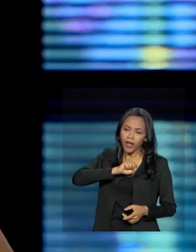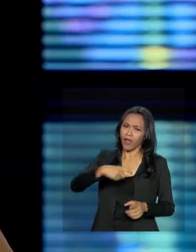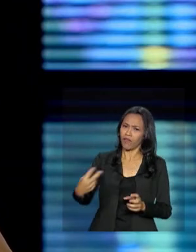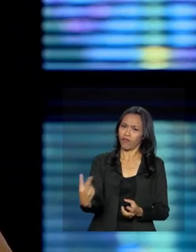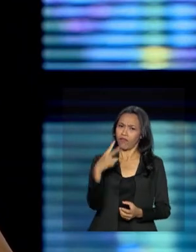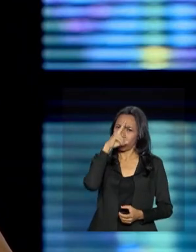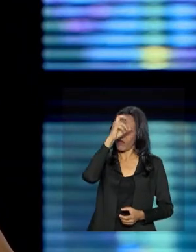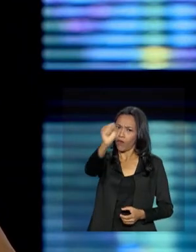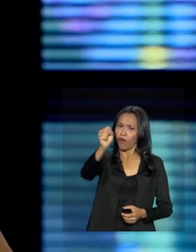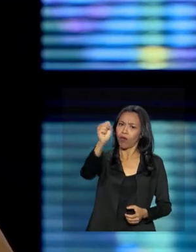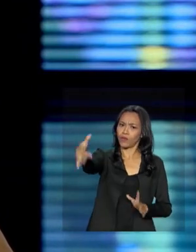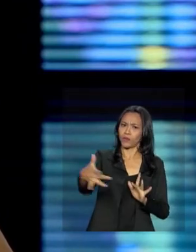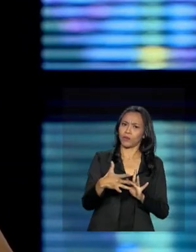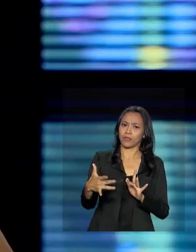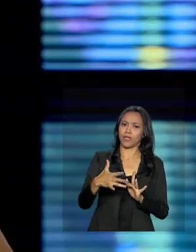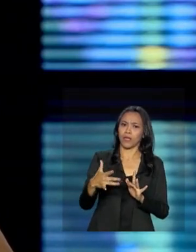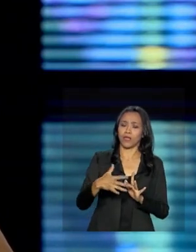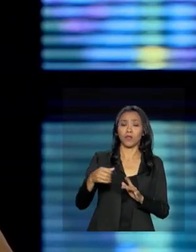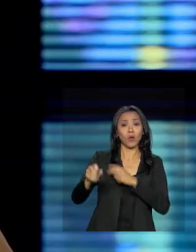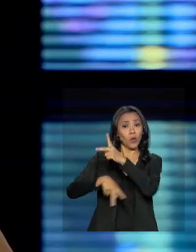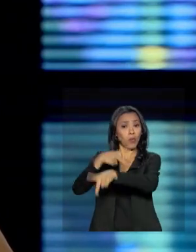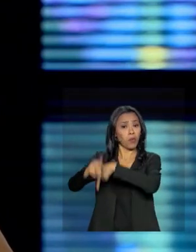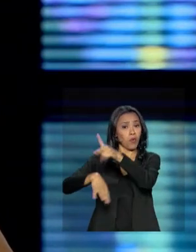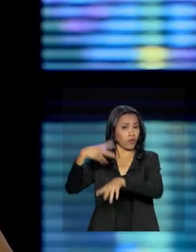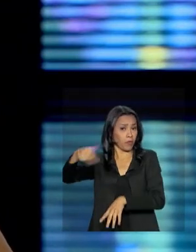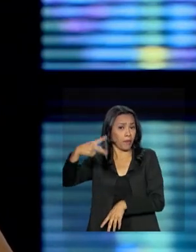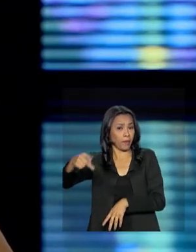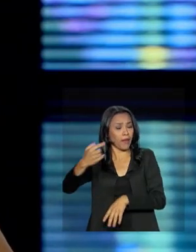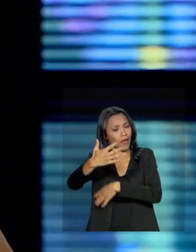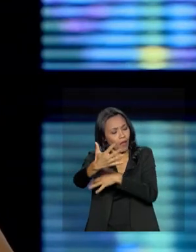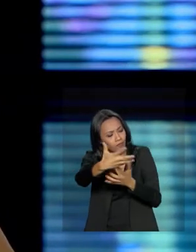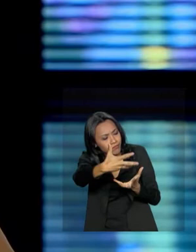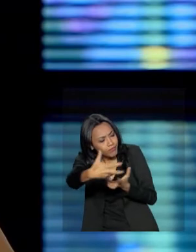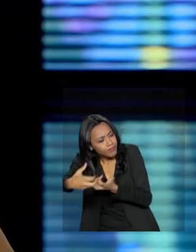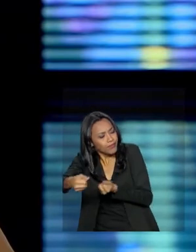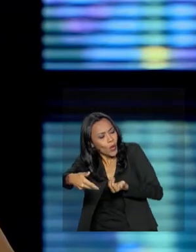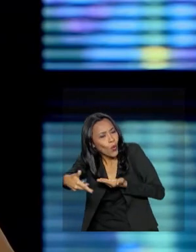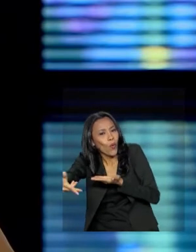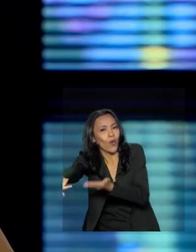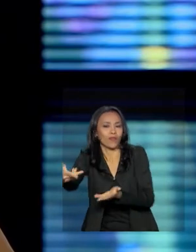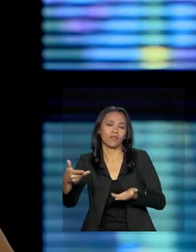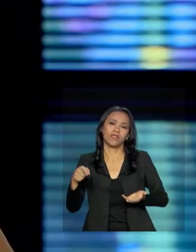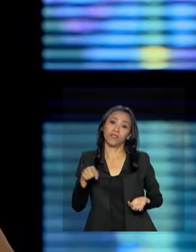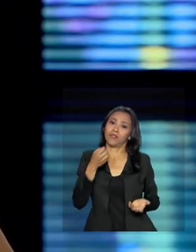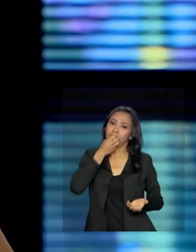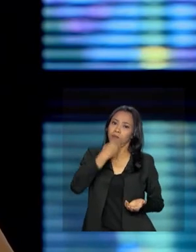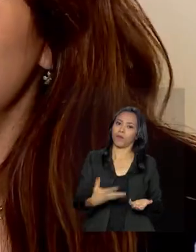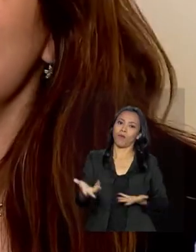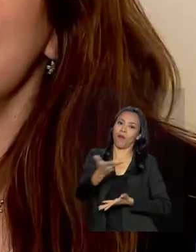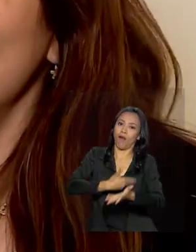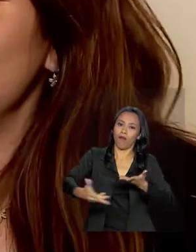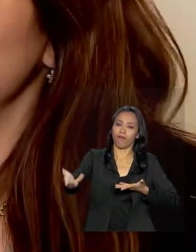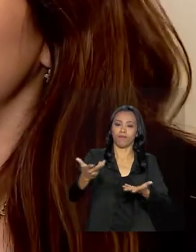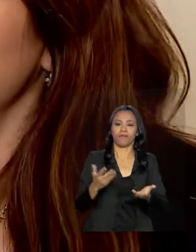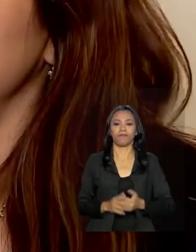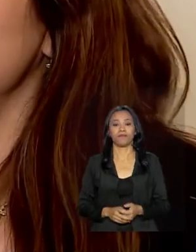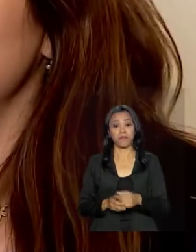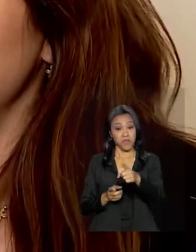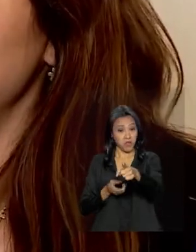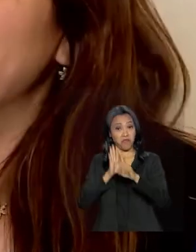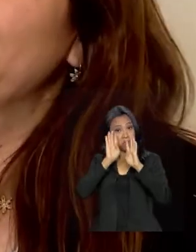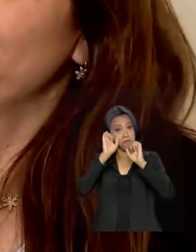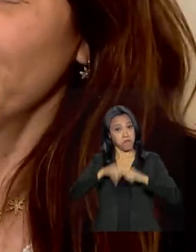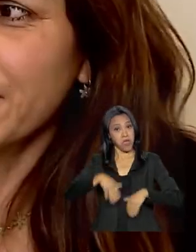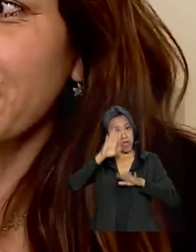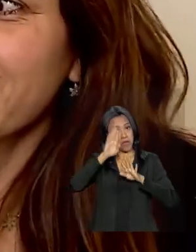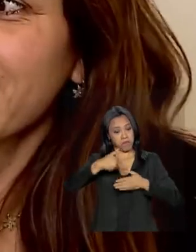diria. Pois o Paraguai é um povo muito acolhedor também, muito hospitaleiro. E isso facilita bastante. Eu fui muito bem